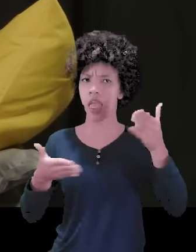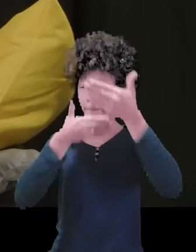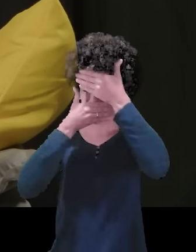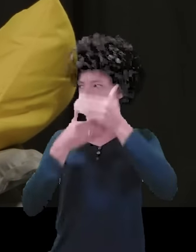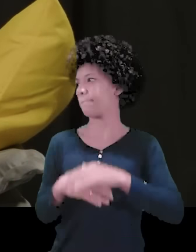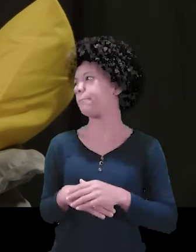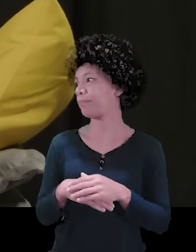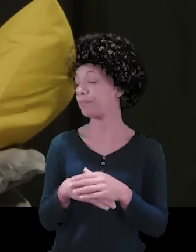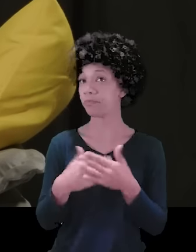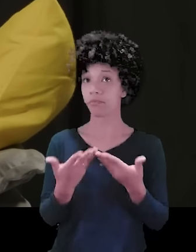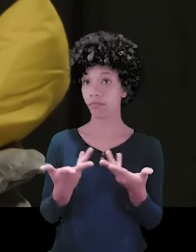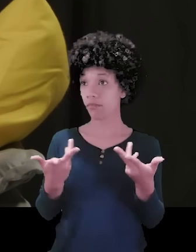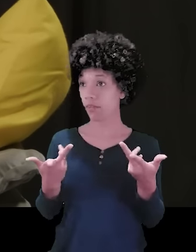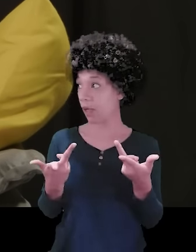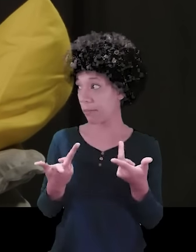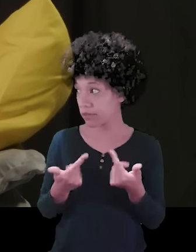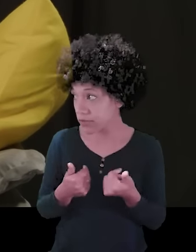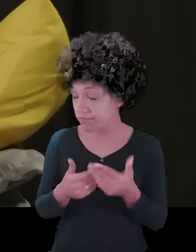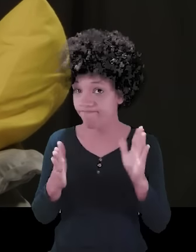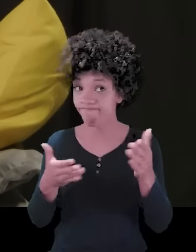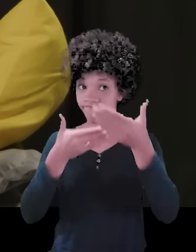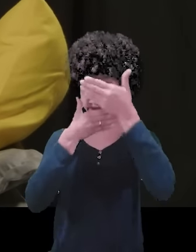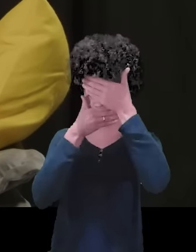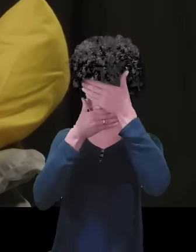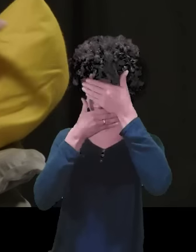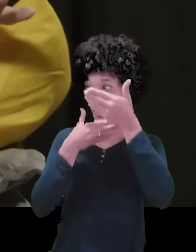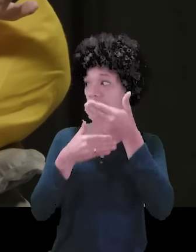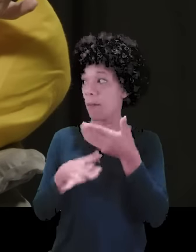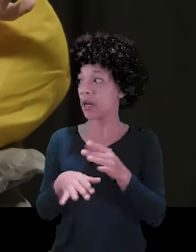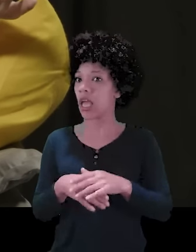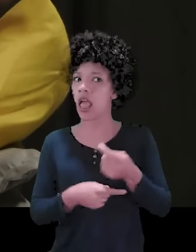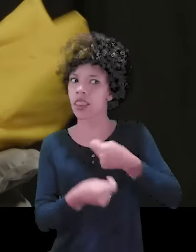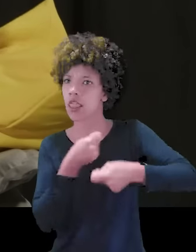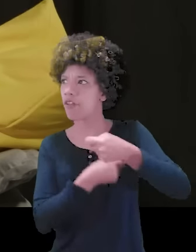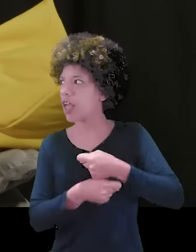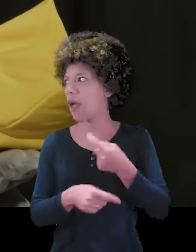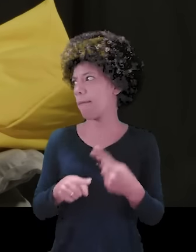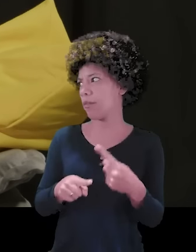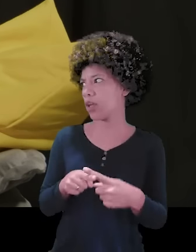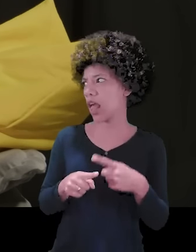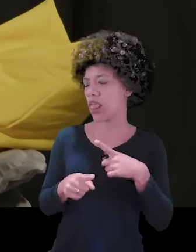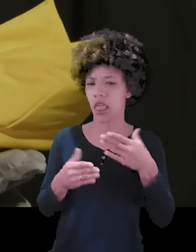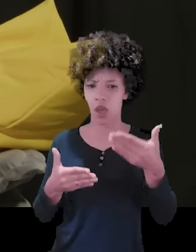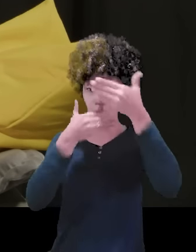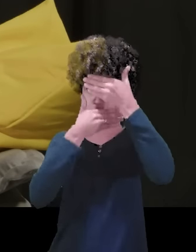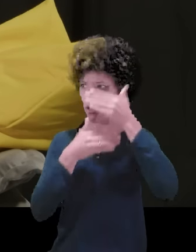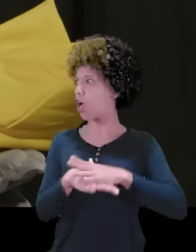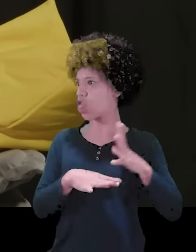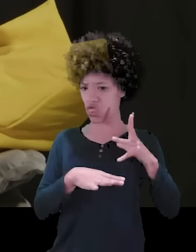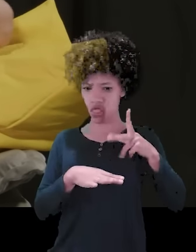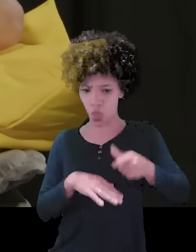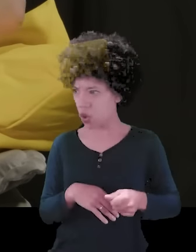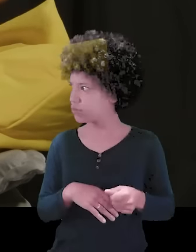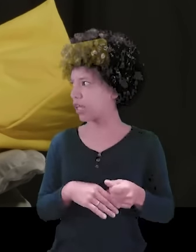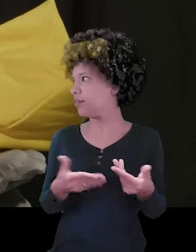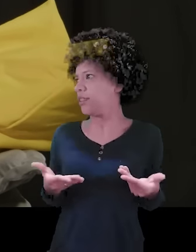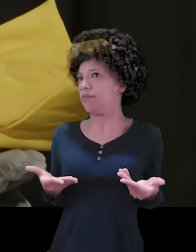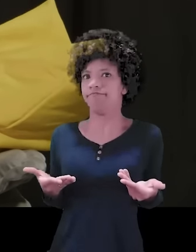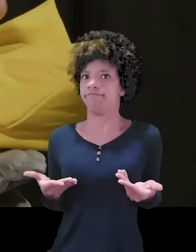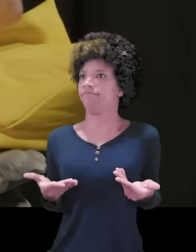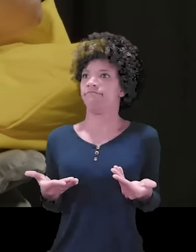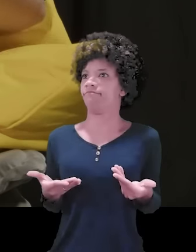é um belo uma bela camuflagem para você entrar ficar porque você tá com aquela burra inteira é praticamente